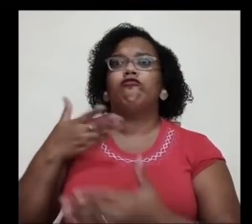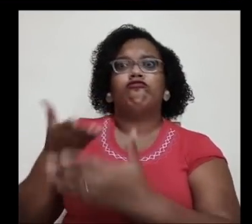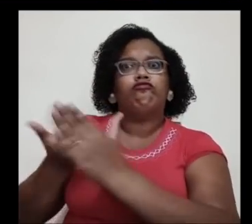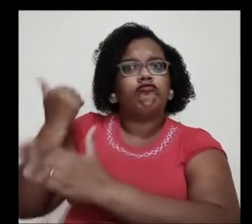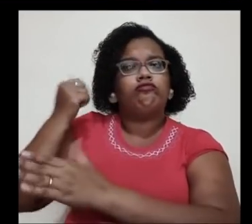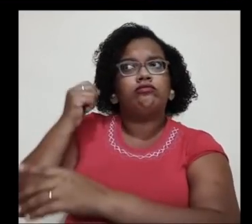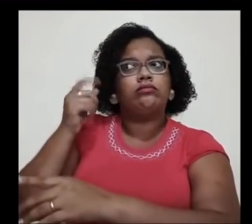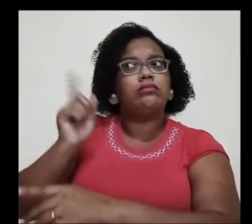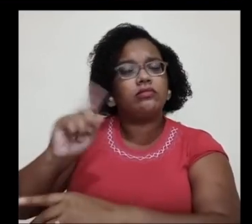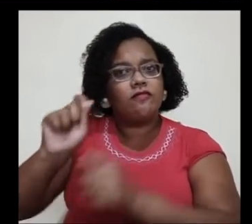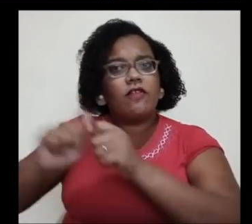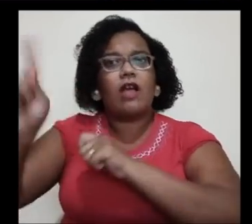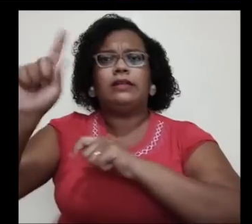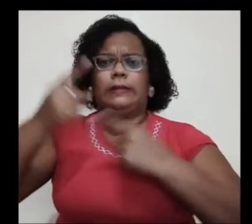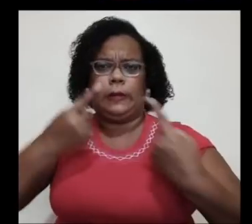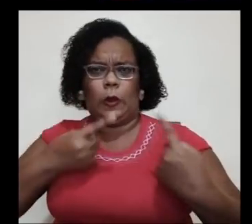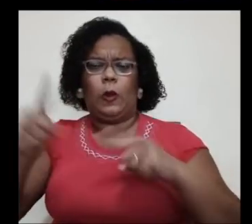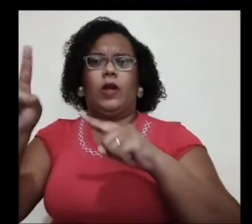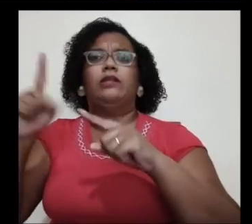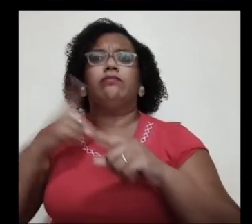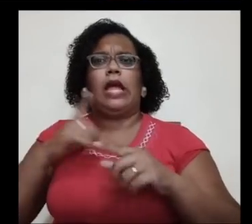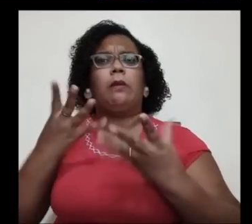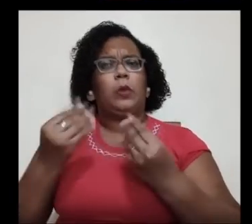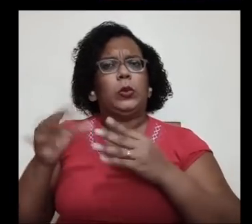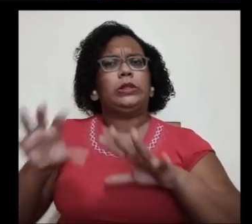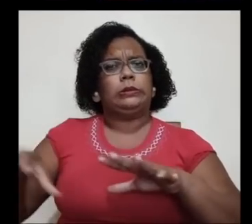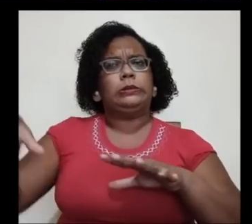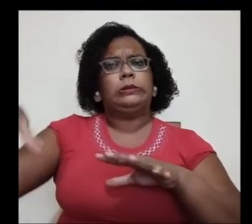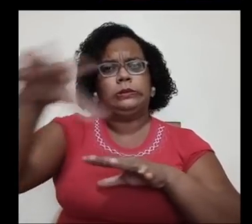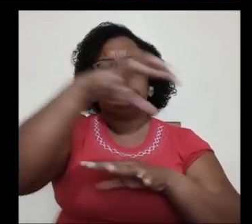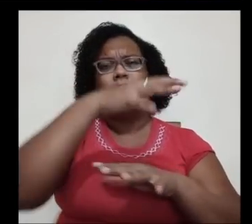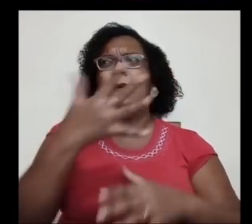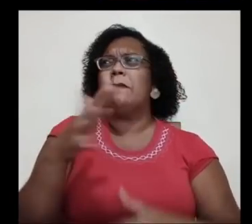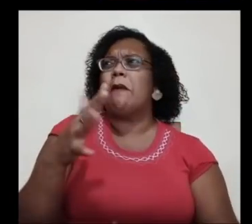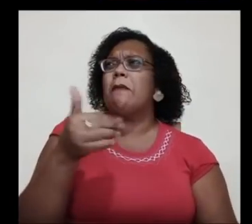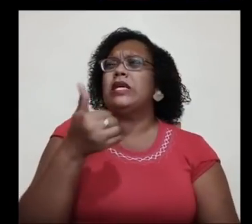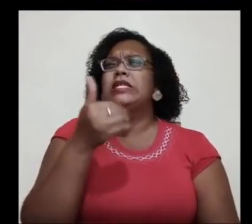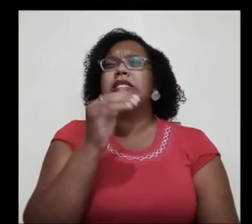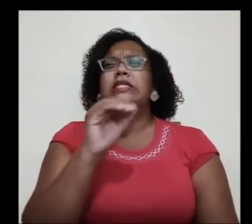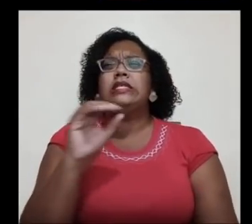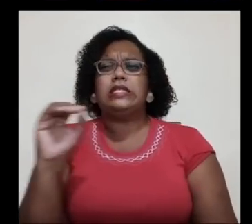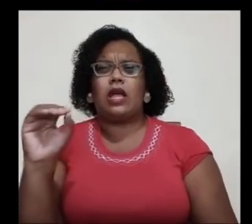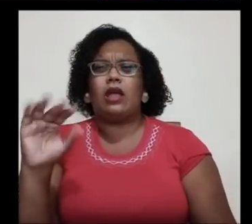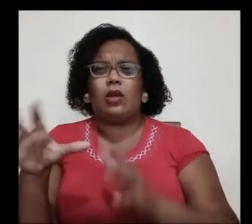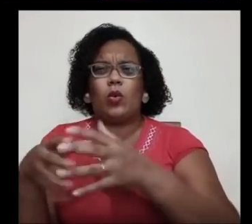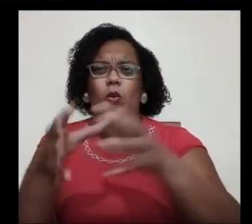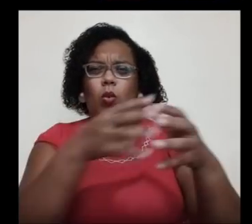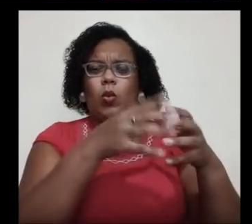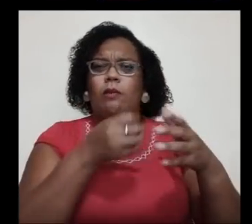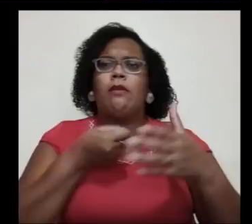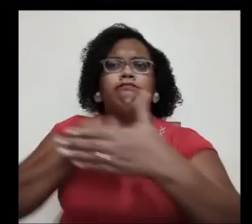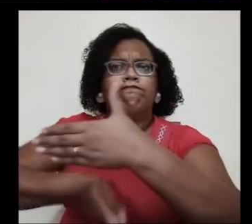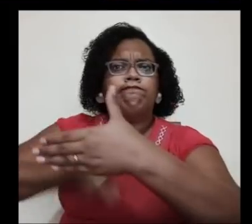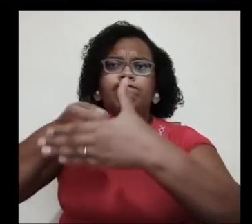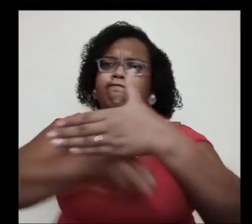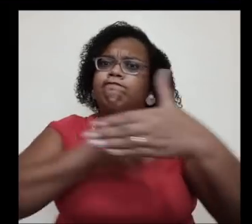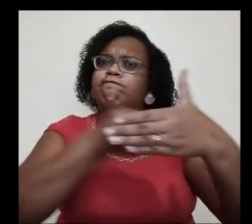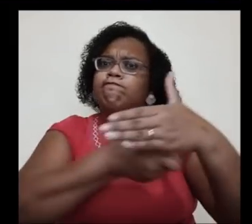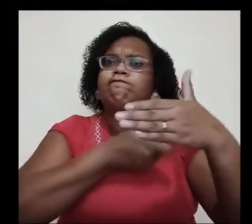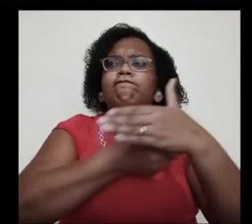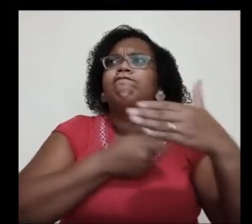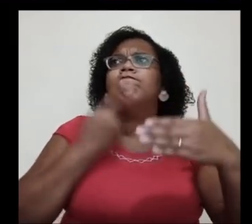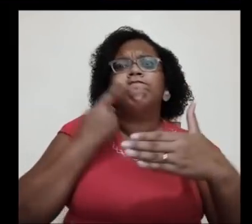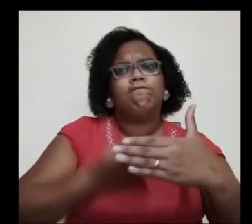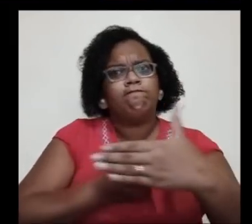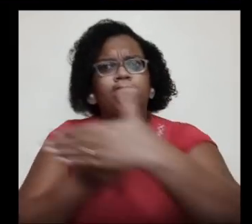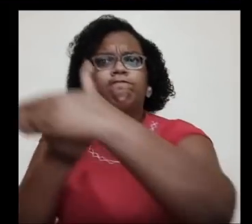agora empenhados, muitas entidades, e em geral a gente tem em torno de 100 entidades, até mais, nessas batalhas todas junto ao Congresso Nacional